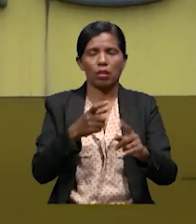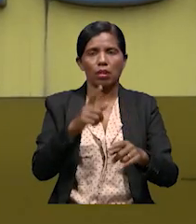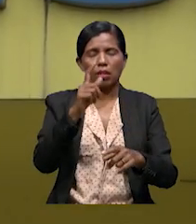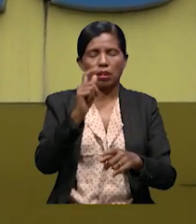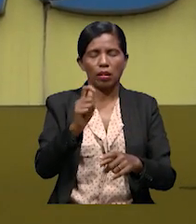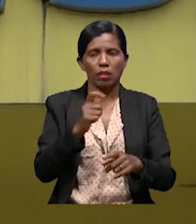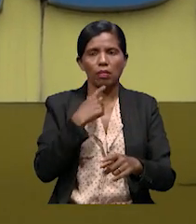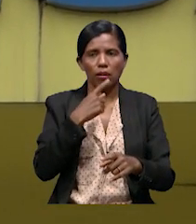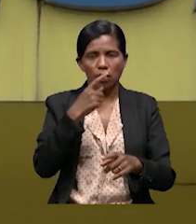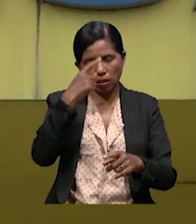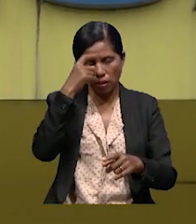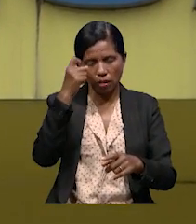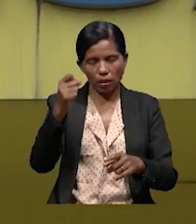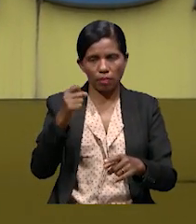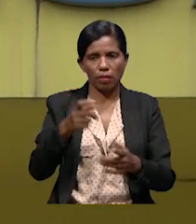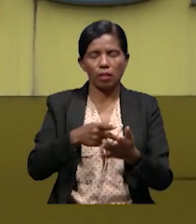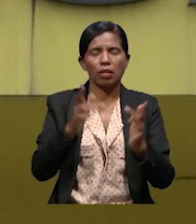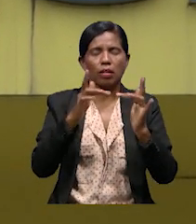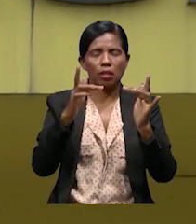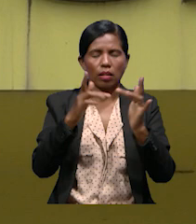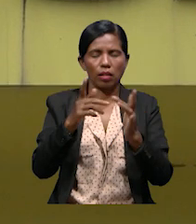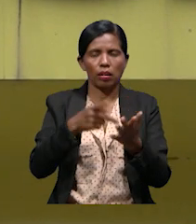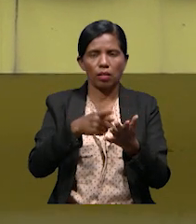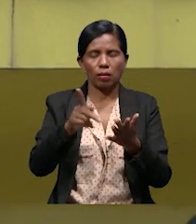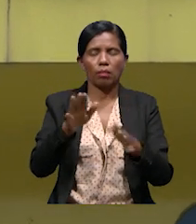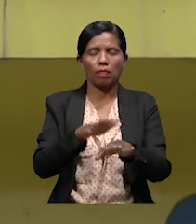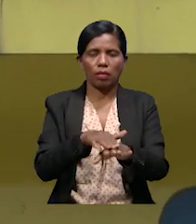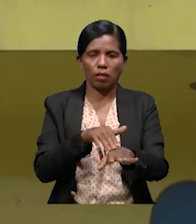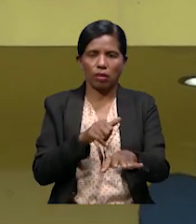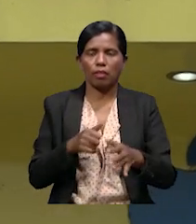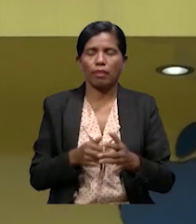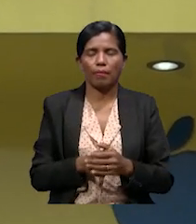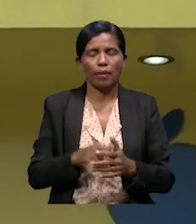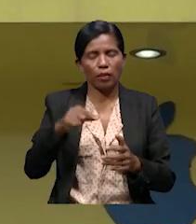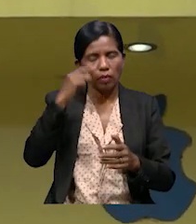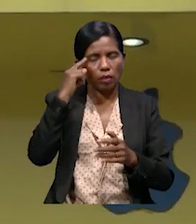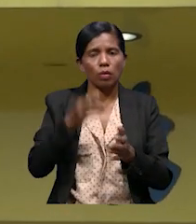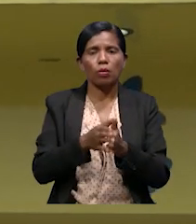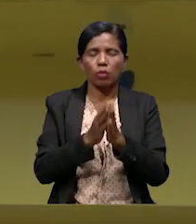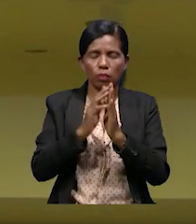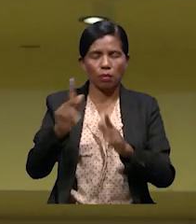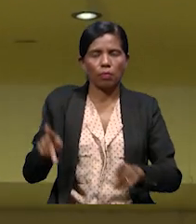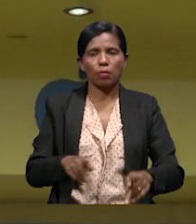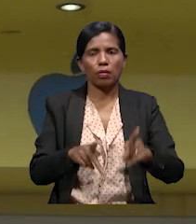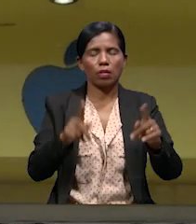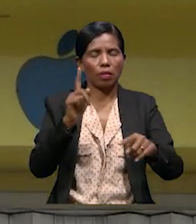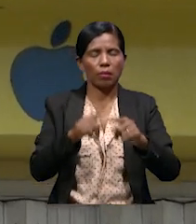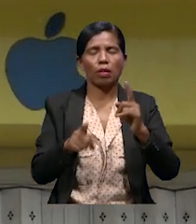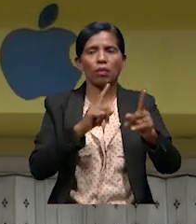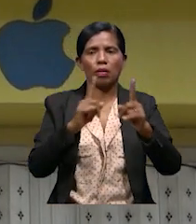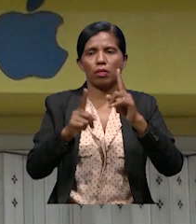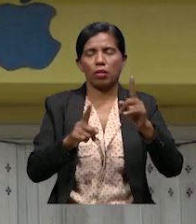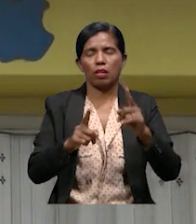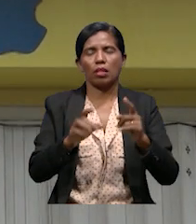Sira e Railaran, tamba custo internet caro, mas bem velocidade lento. No né, governante né, o seu público atula bele crítica de ia